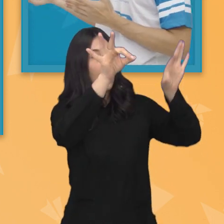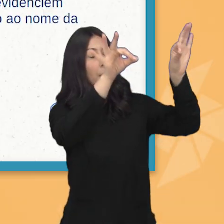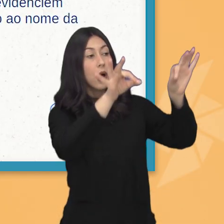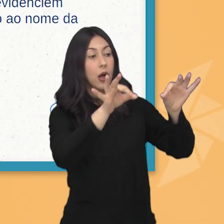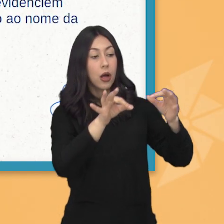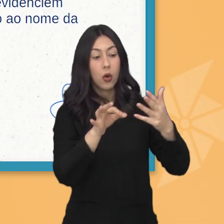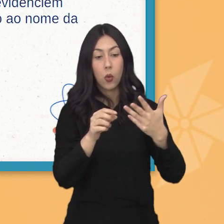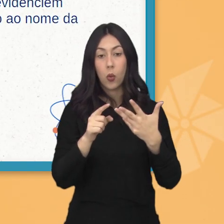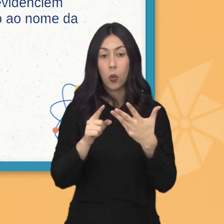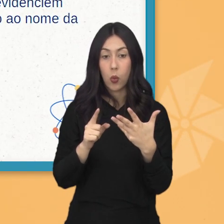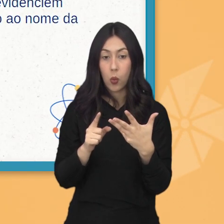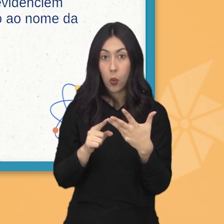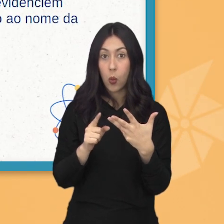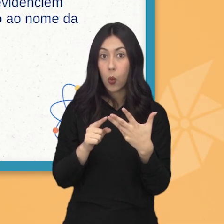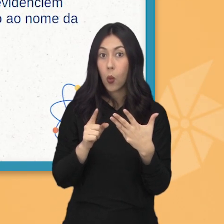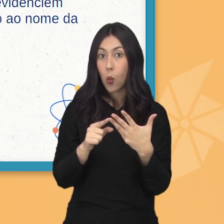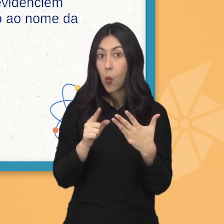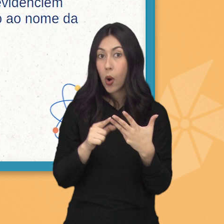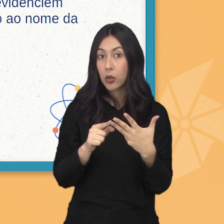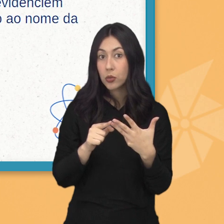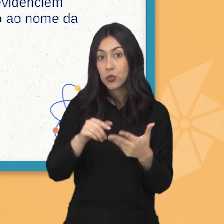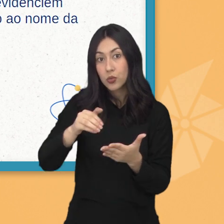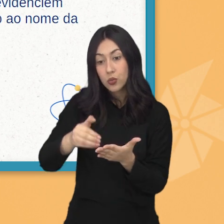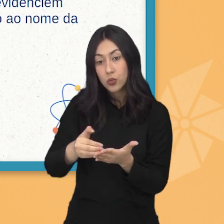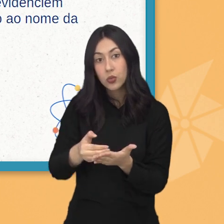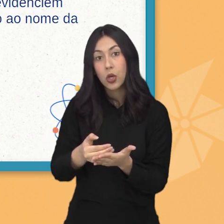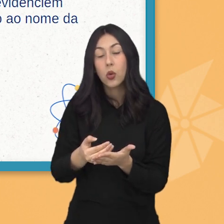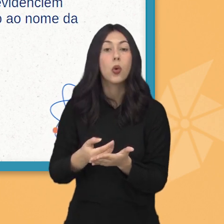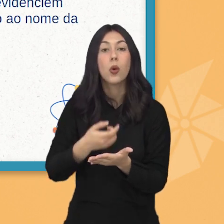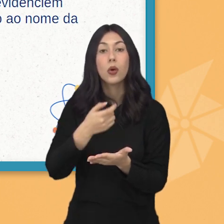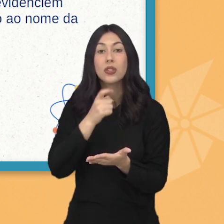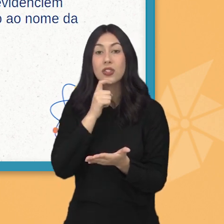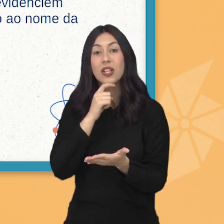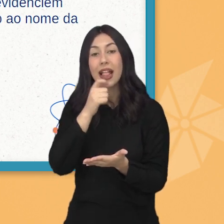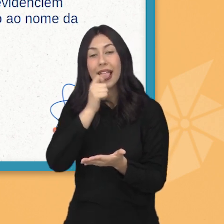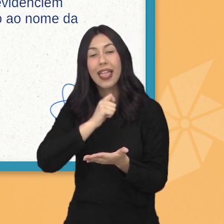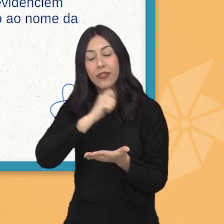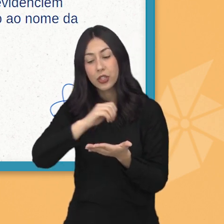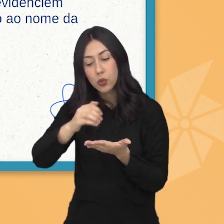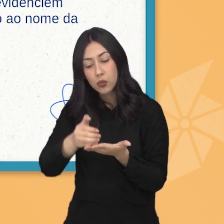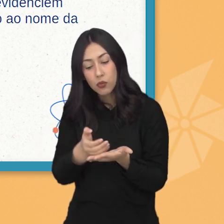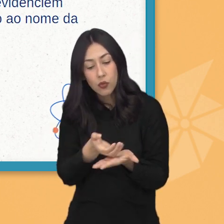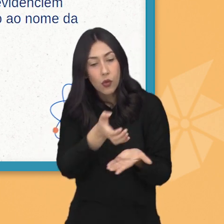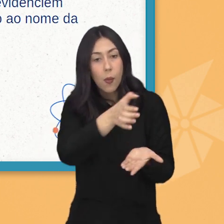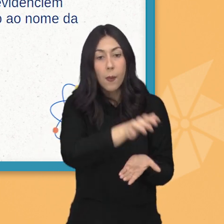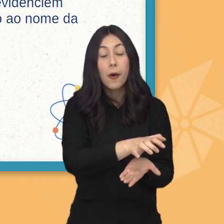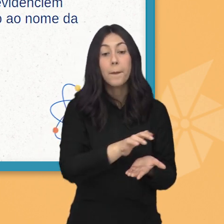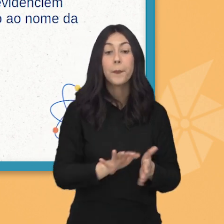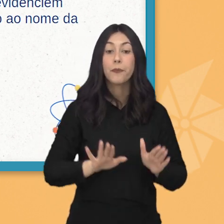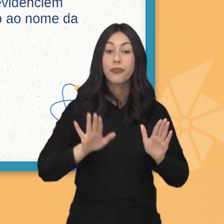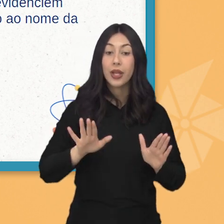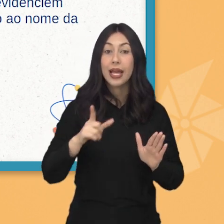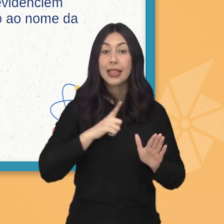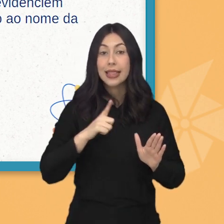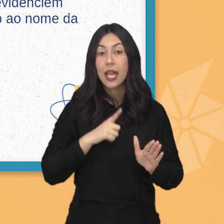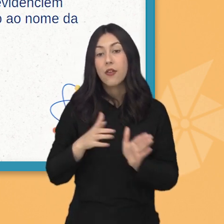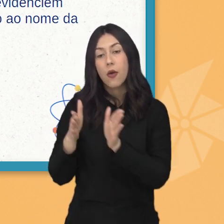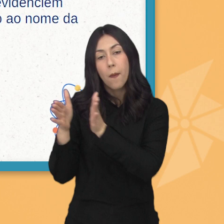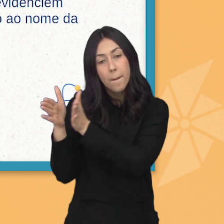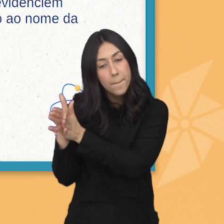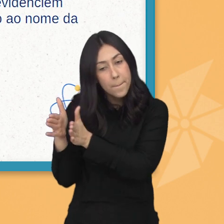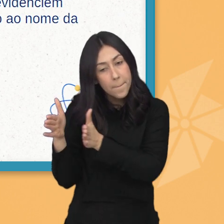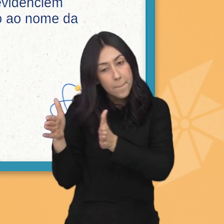sorvete. Supondo que cada caso seja observado por tempo bastante para que todos evidenciem alterações na